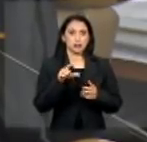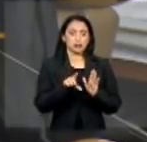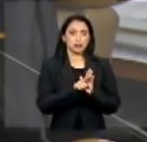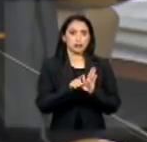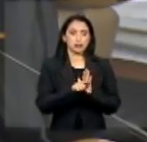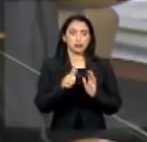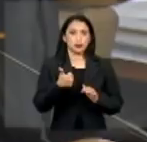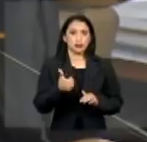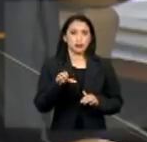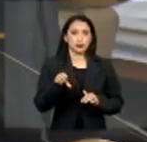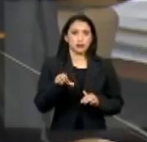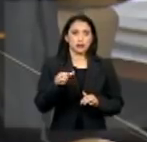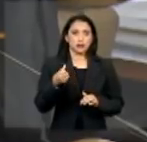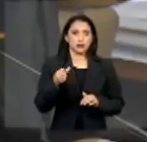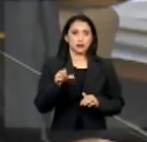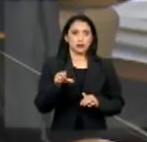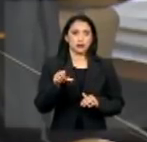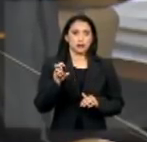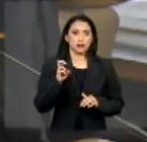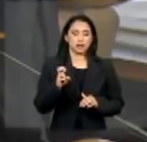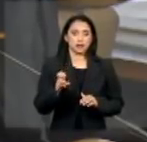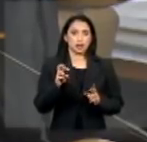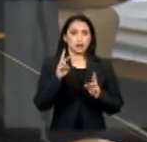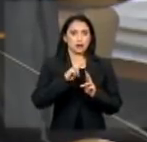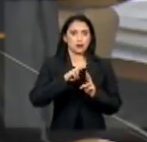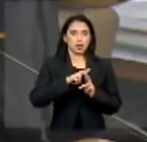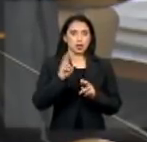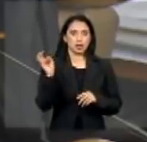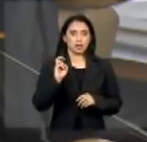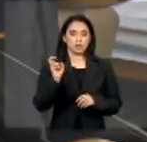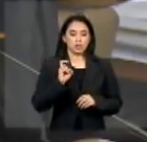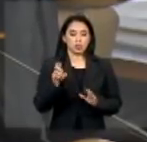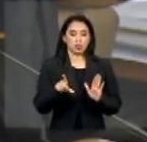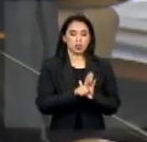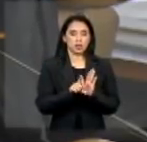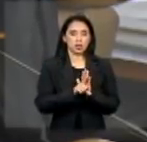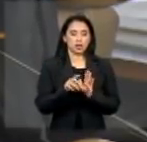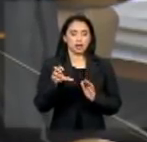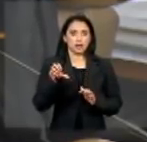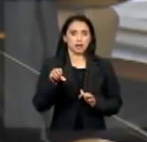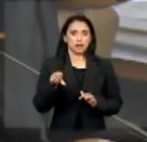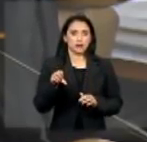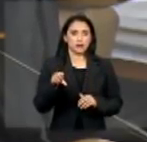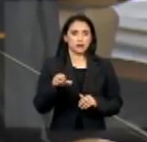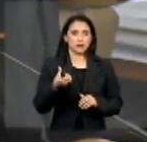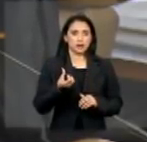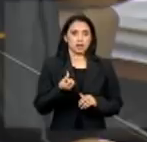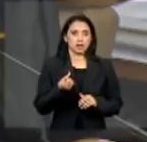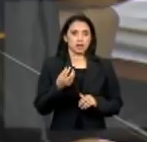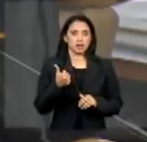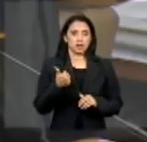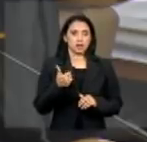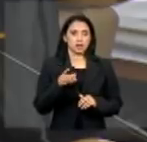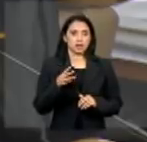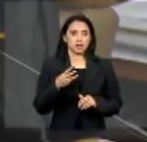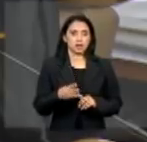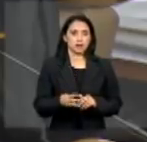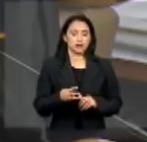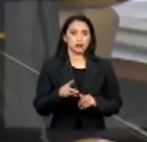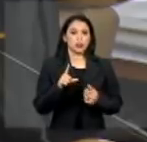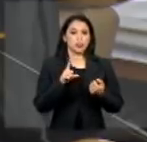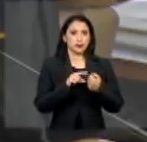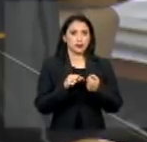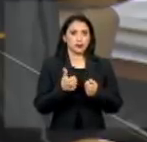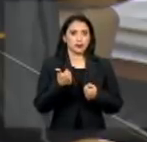1995 o parque 5º do artigo 1º da lei 9.613 98 e os artigos 13 e